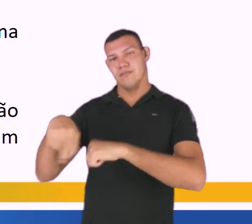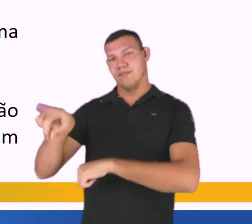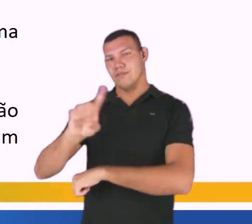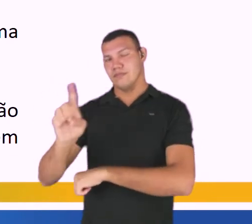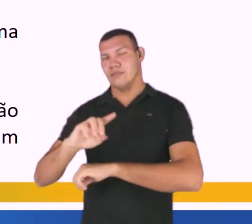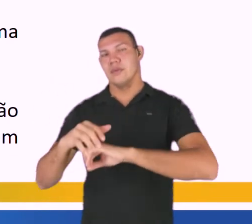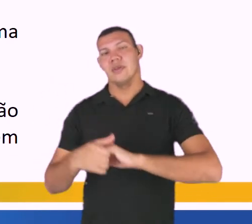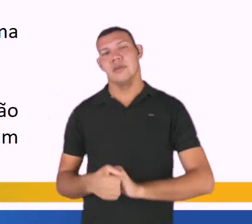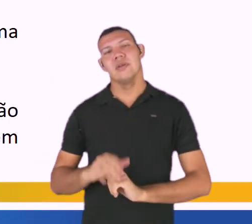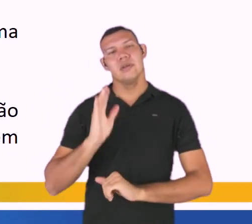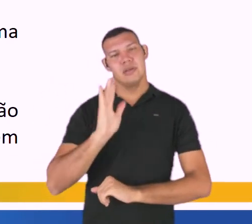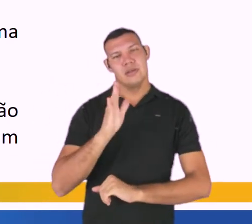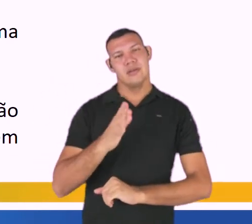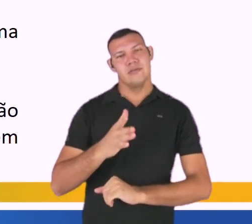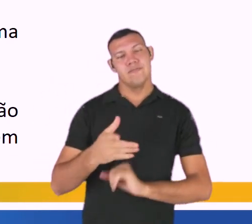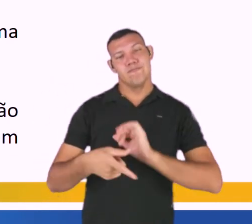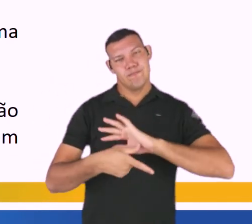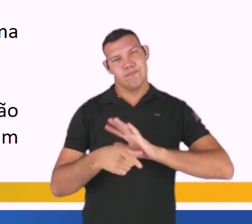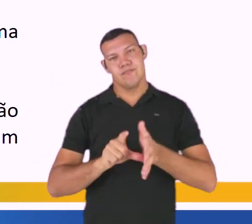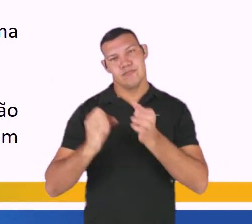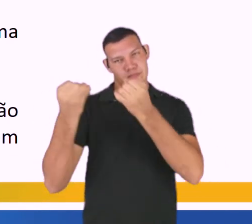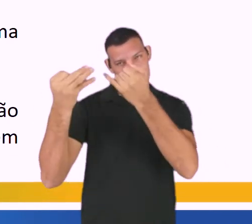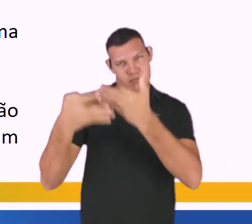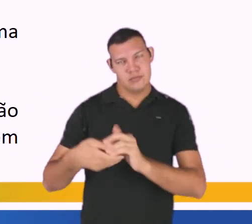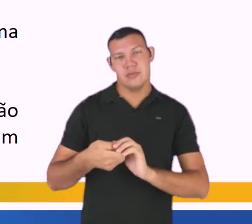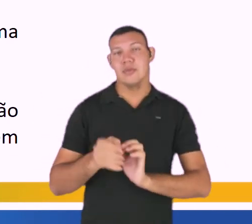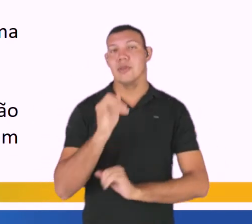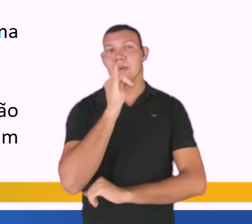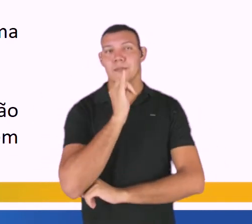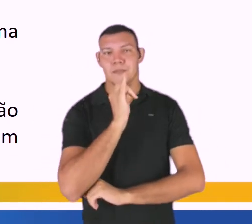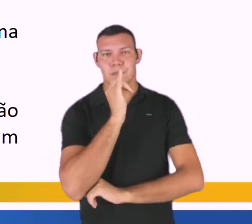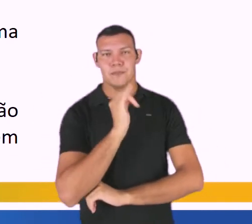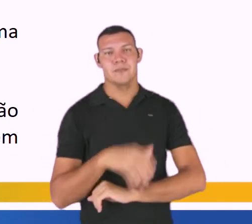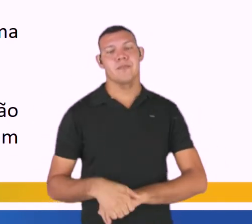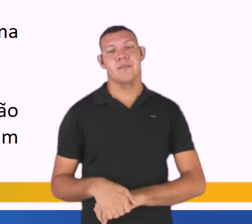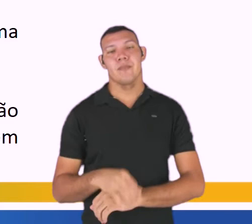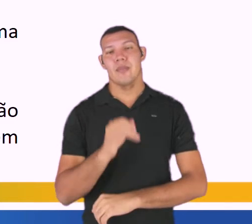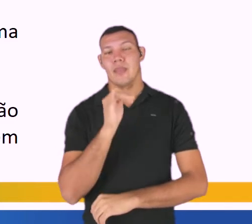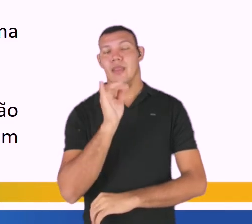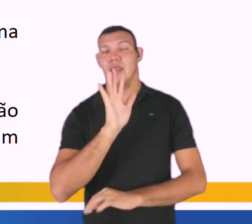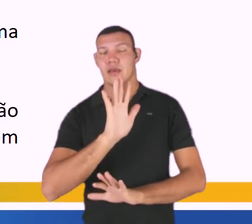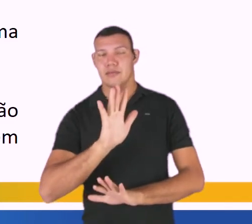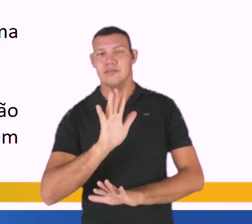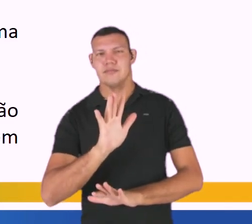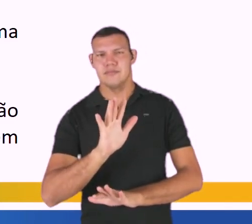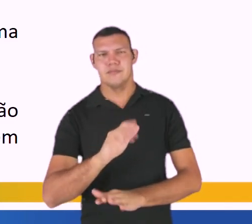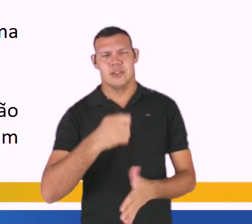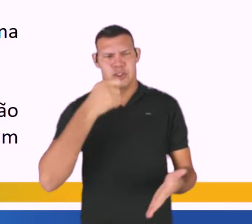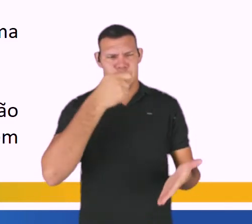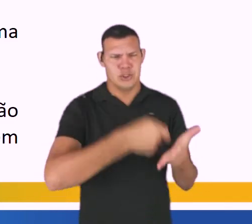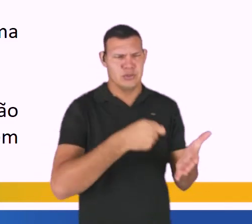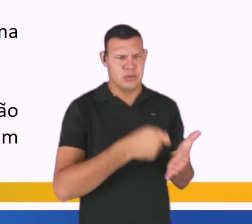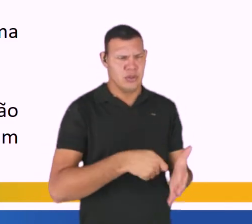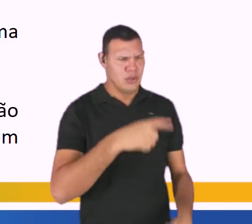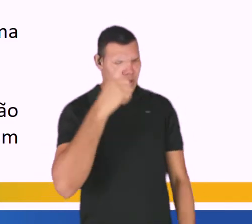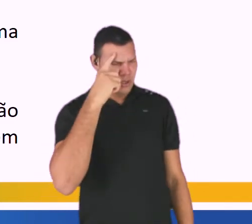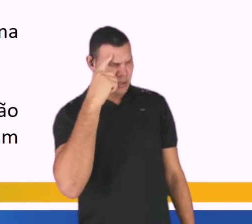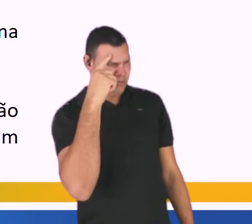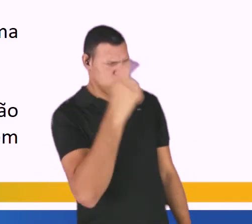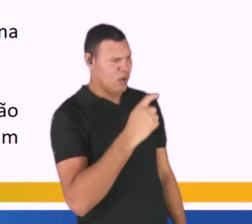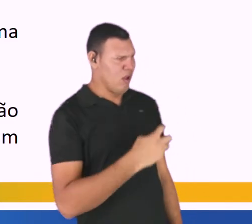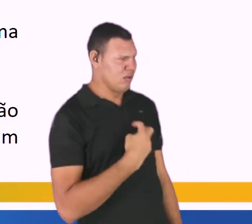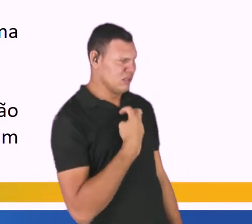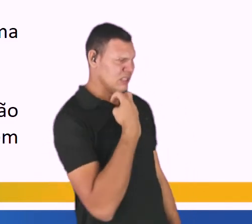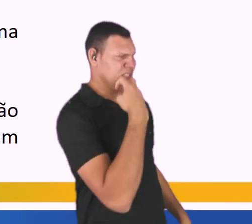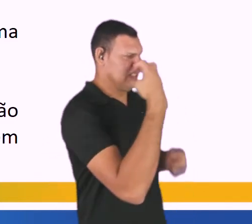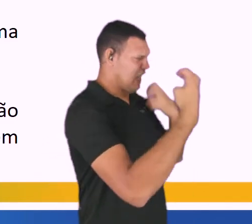também disse há pouco. Outro exemplo, quando um pai diz de forma áspera, dura, né,